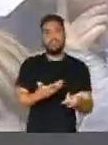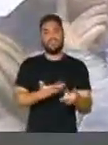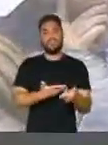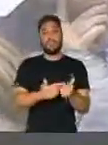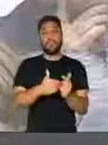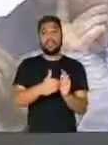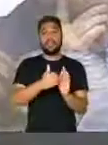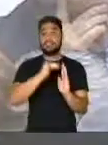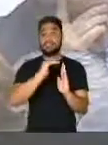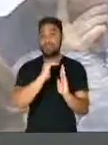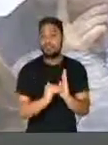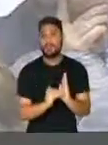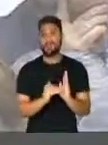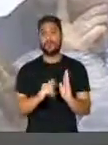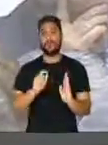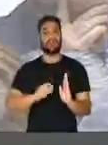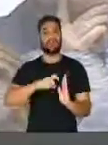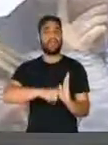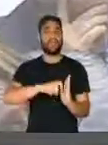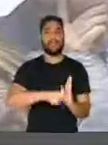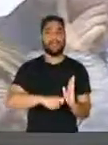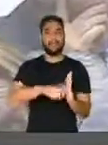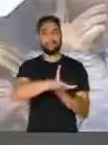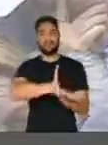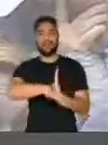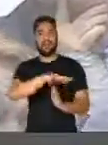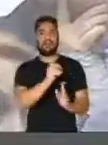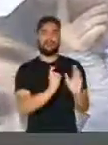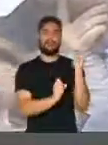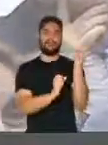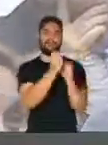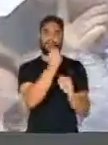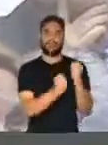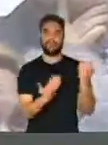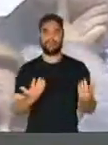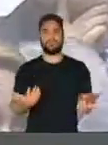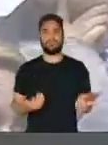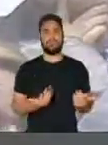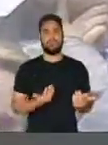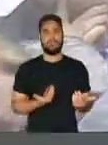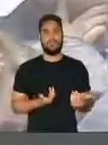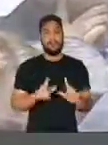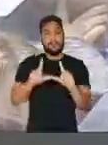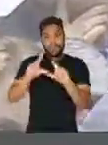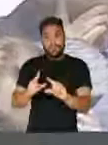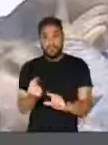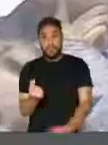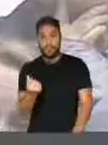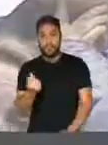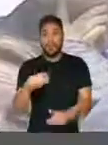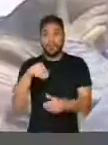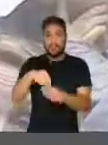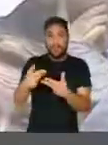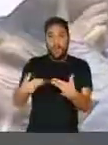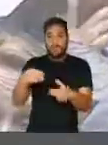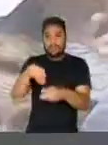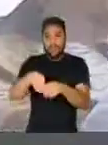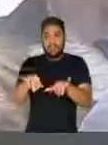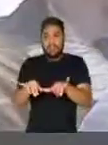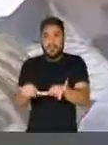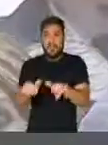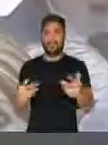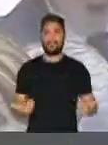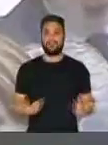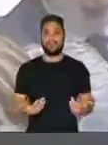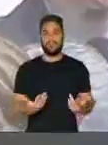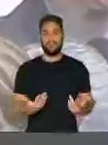penaliza enormemente o setor produtivo, que recai nos bens de consumo, quando nós deveríamos ter um